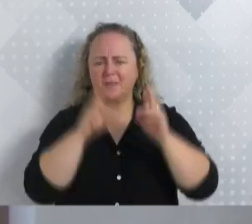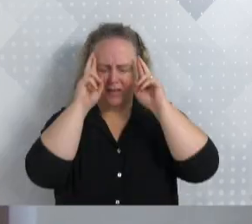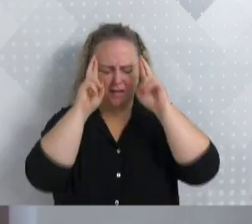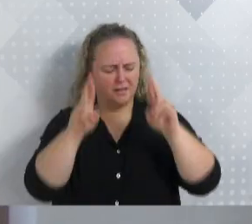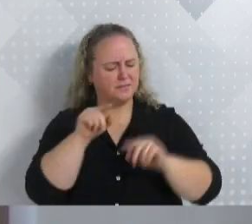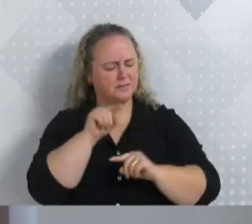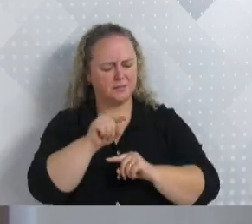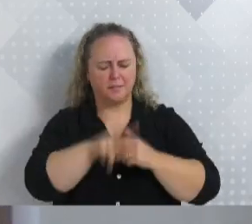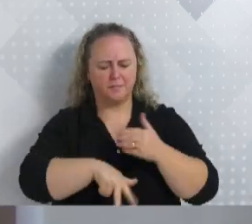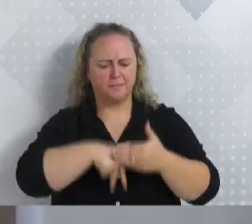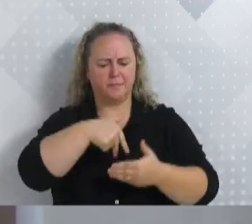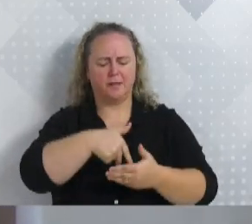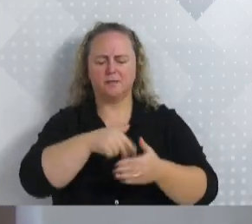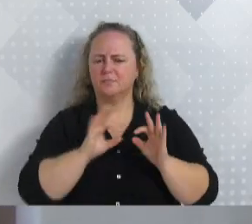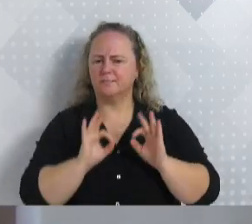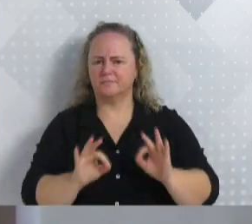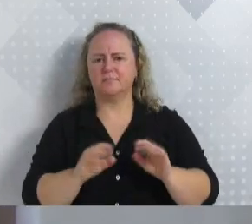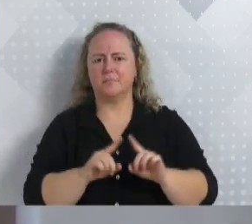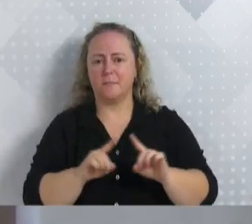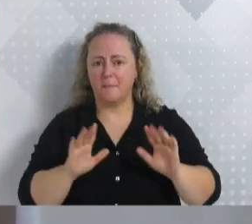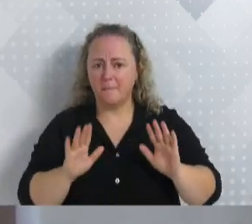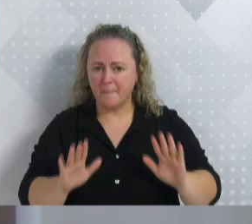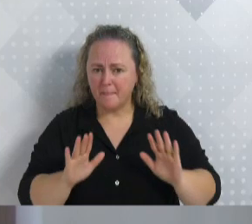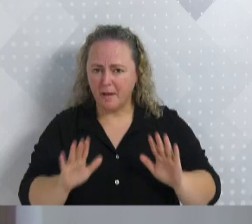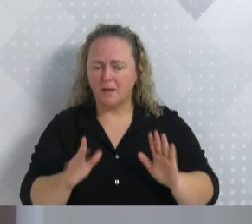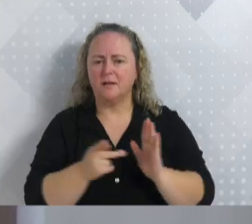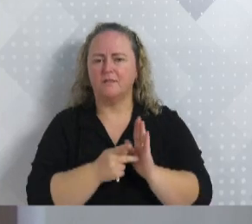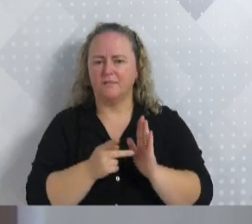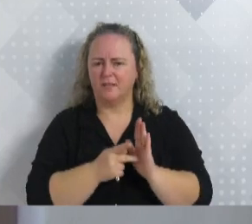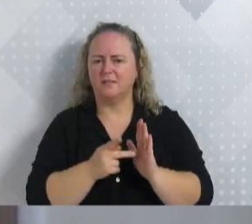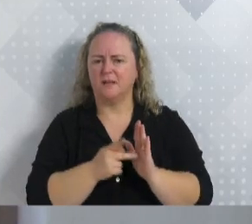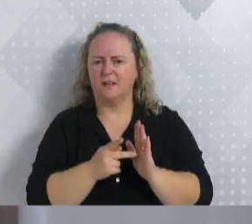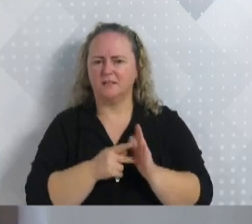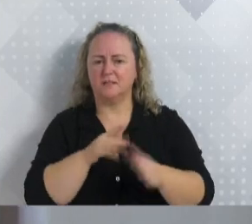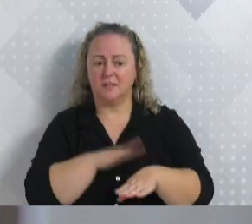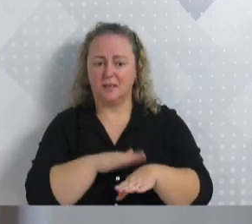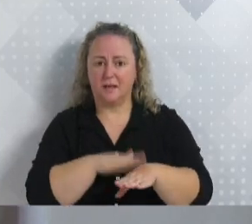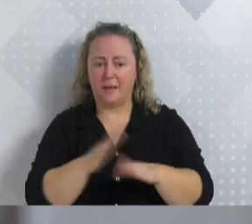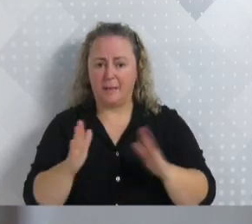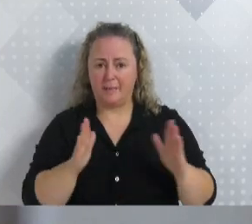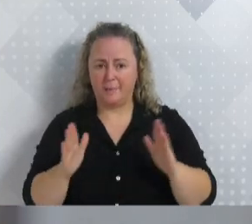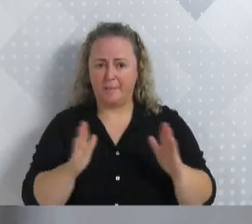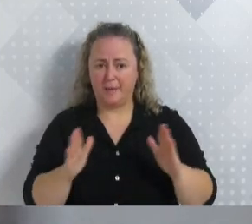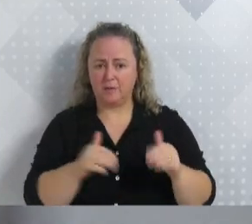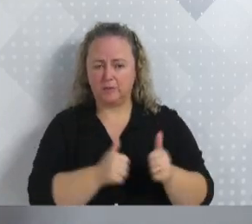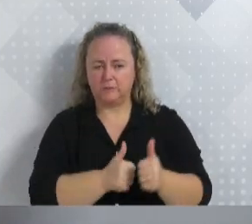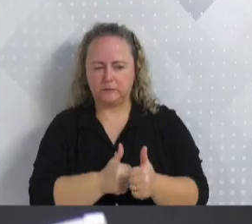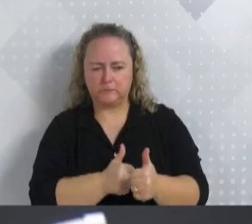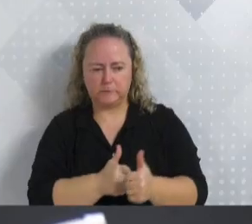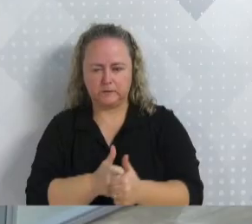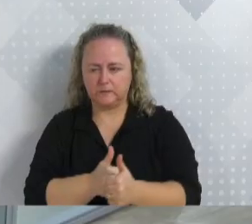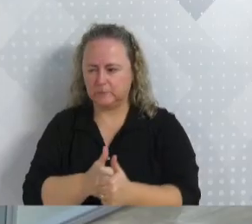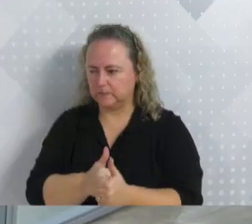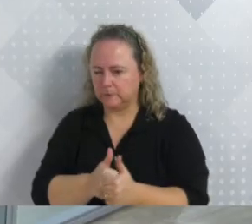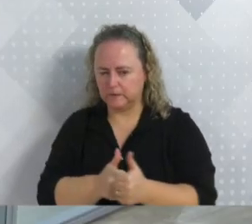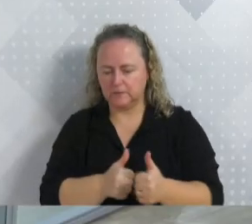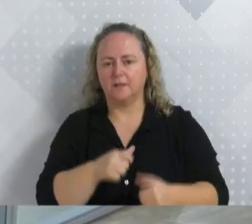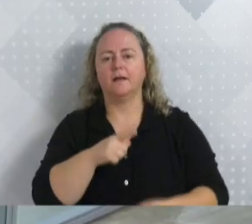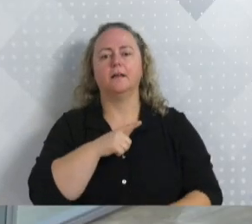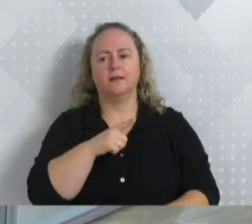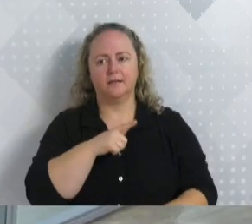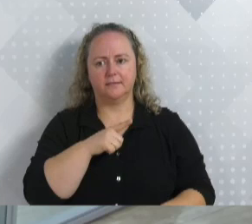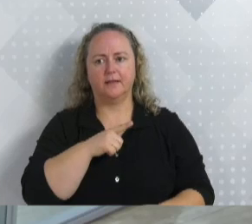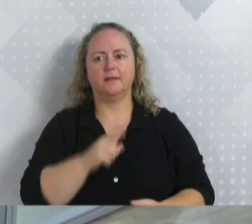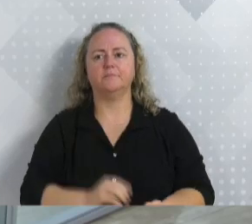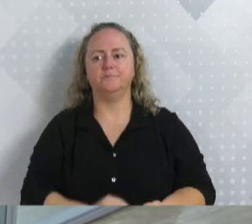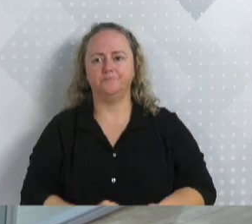do senhor falar aqui nessa tribuna, mas é inegável que a gente está vivendo uma perseguição às bruxas, uma caça às bruxas.